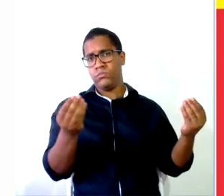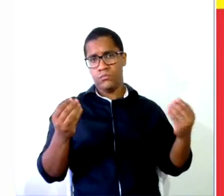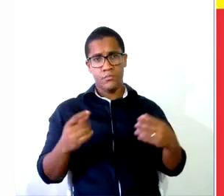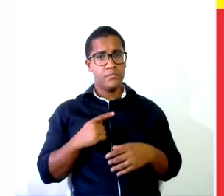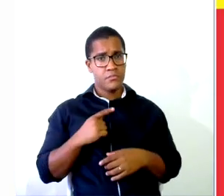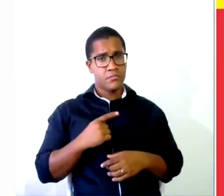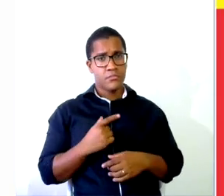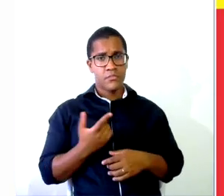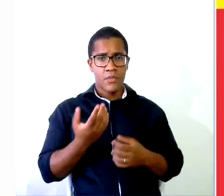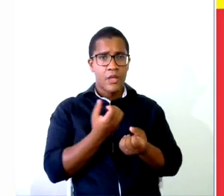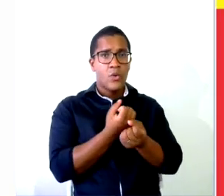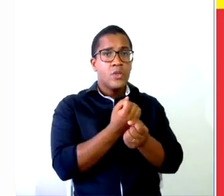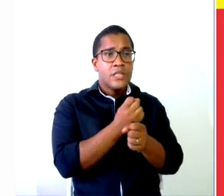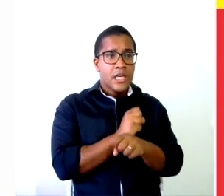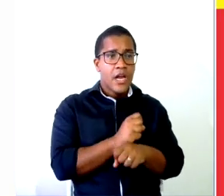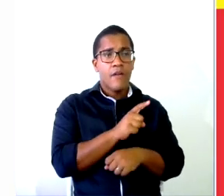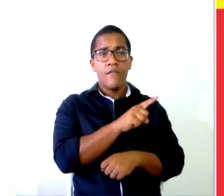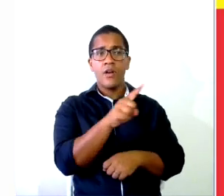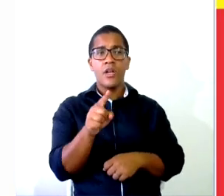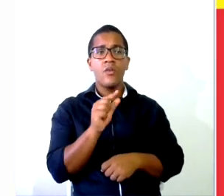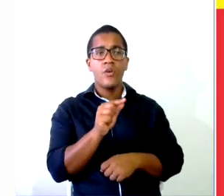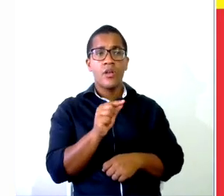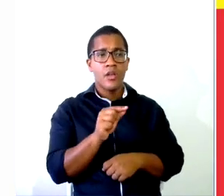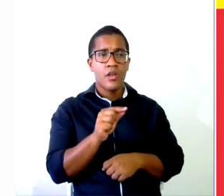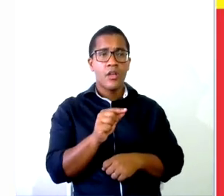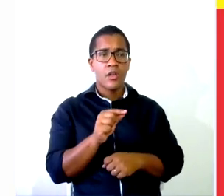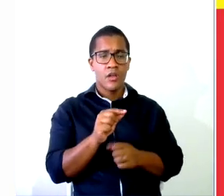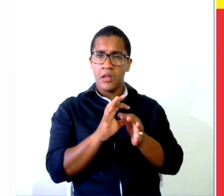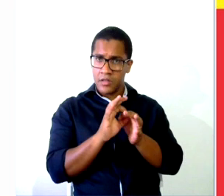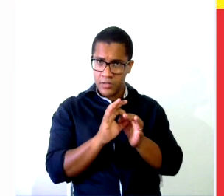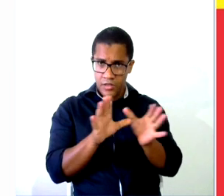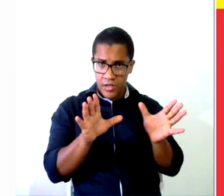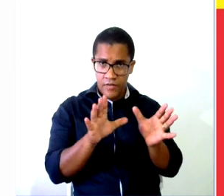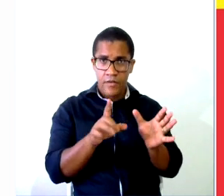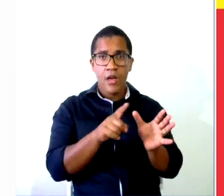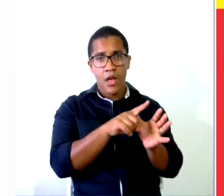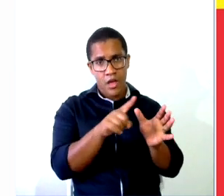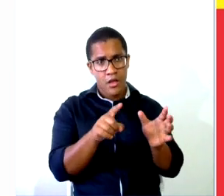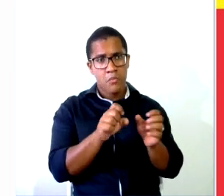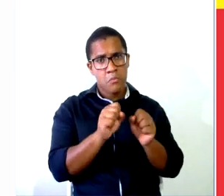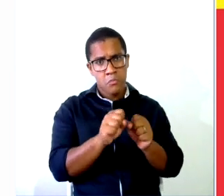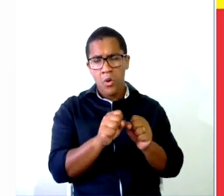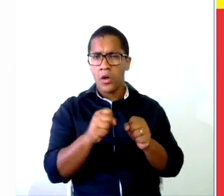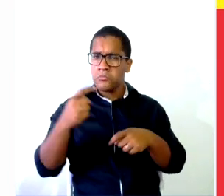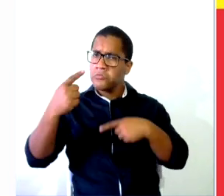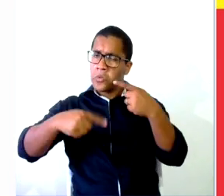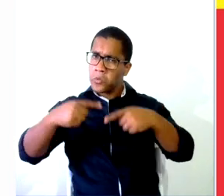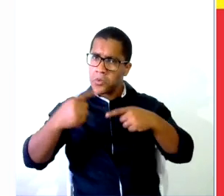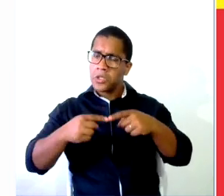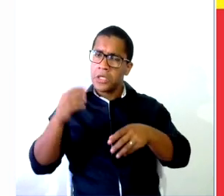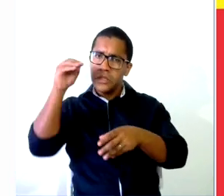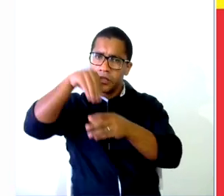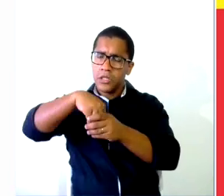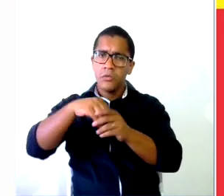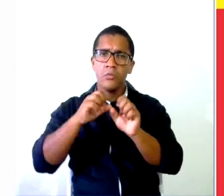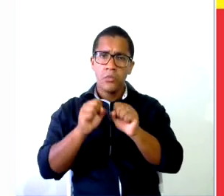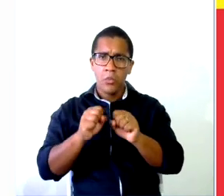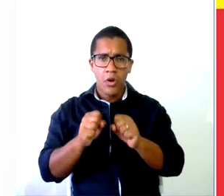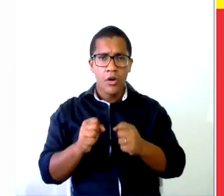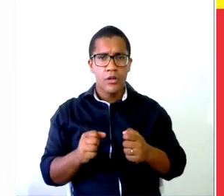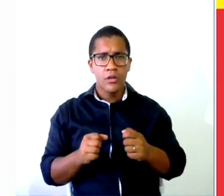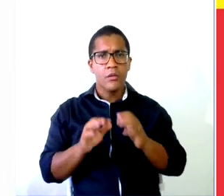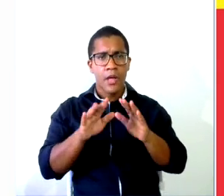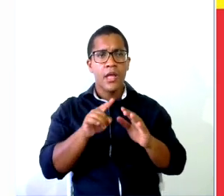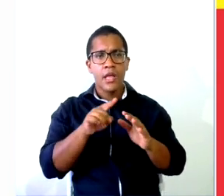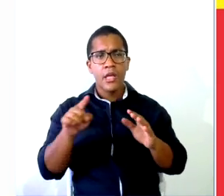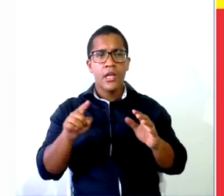Então vejamos, escravos alforriados, chamados libertos, conquistavam alguns poderes políticos, né?